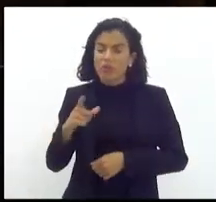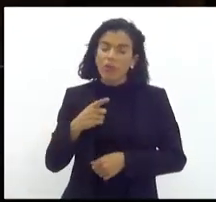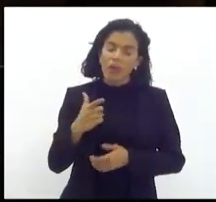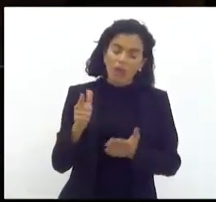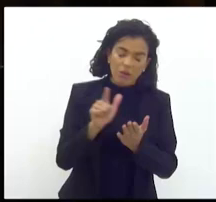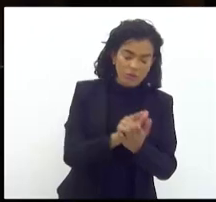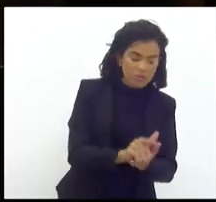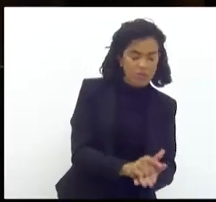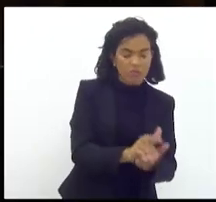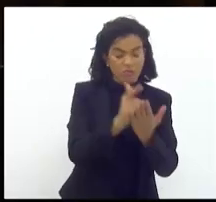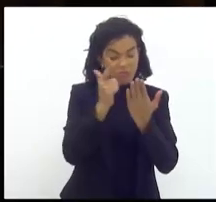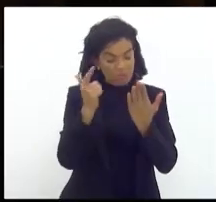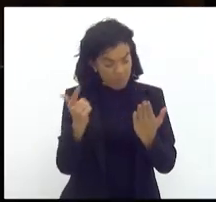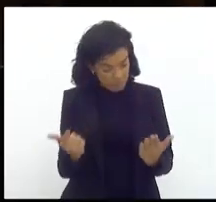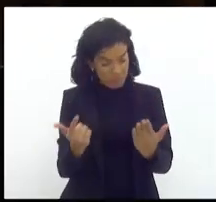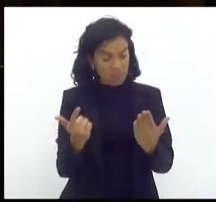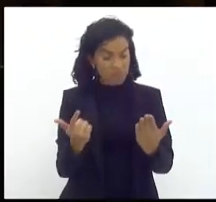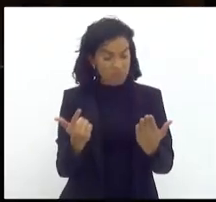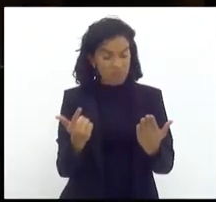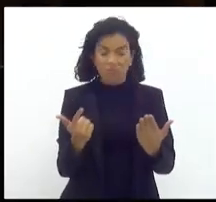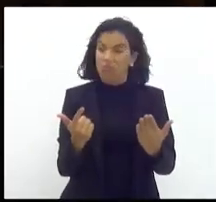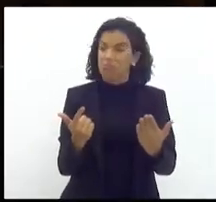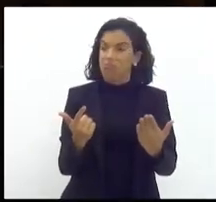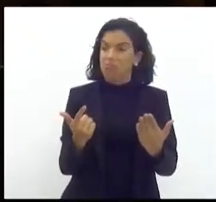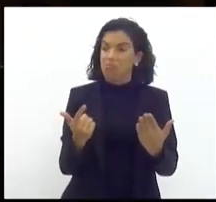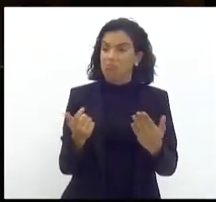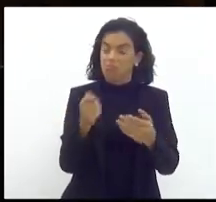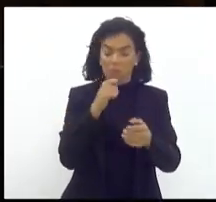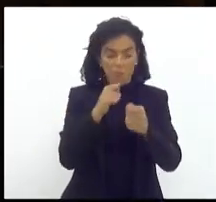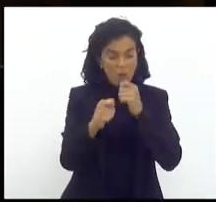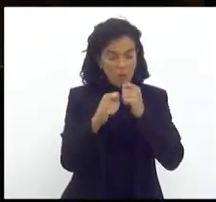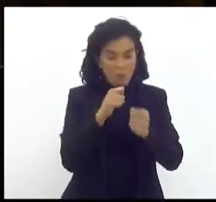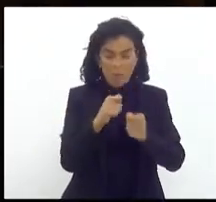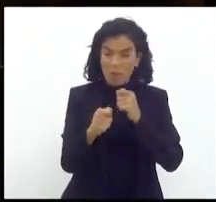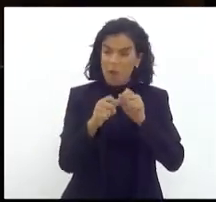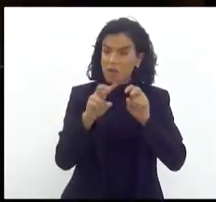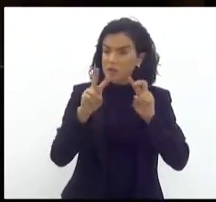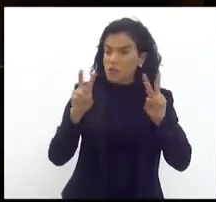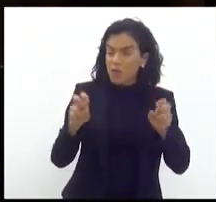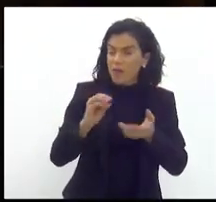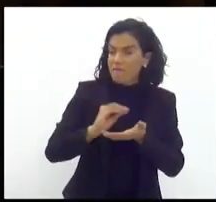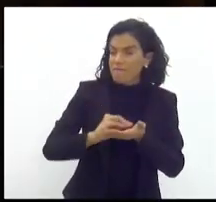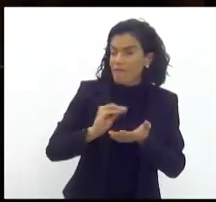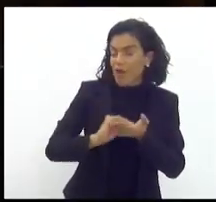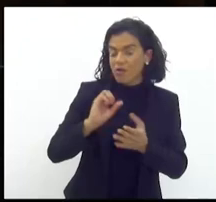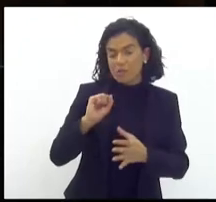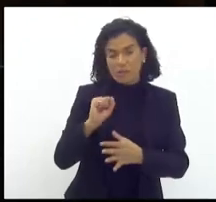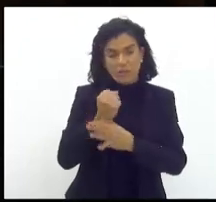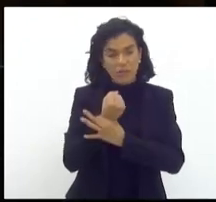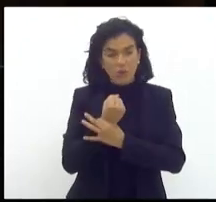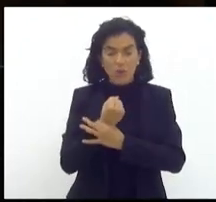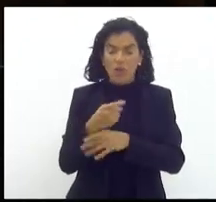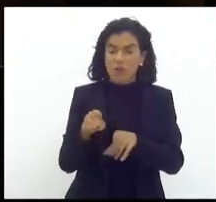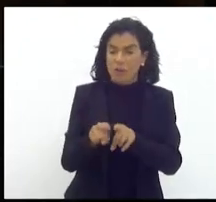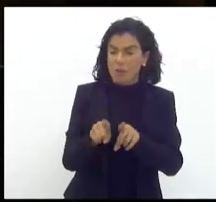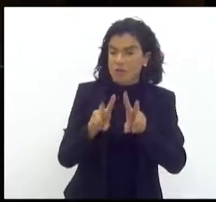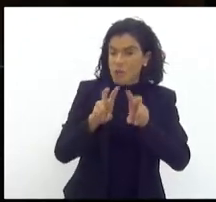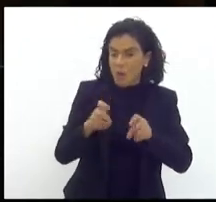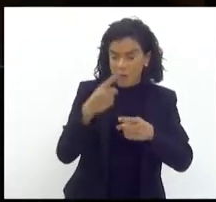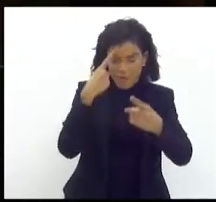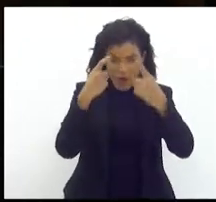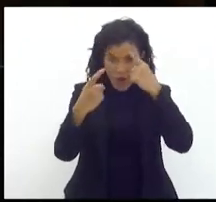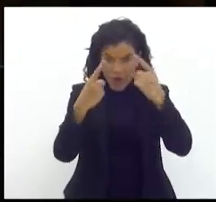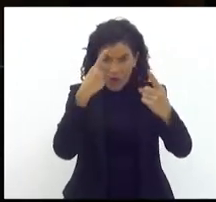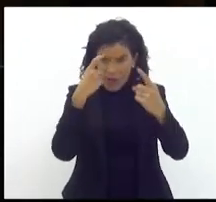matéria nos veículos de comunicação falando sobre insegurança violência que